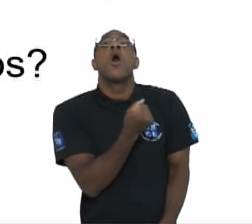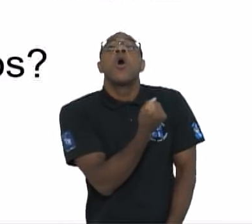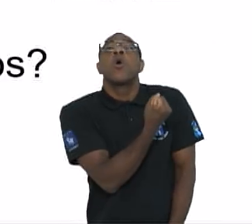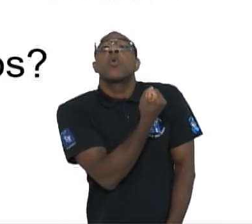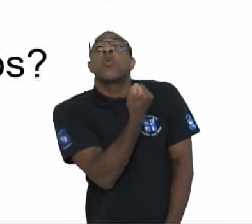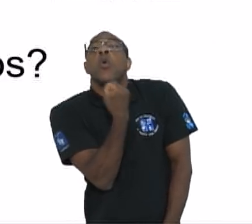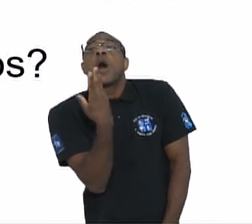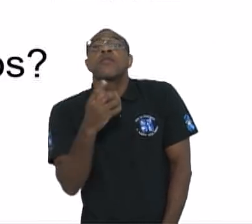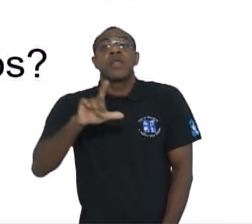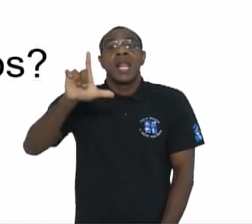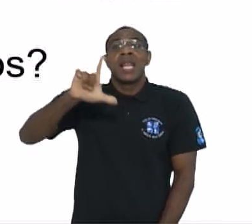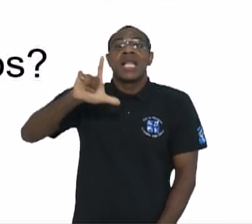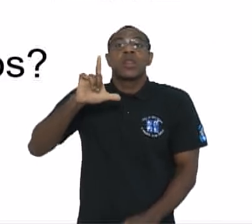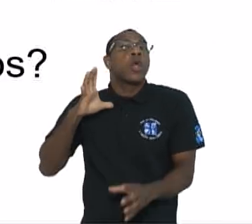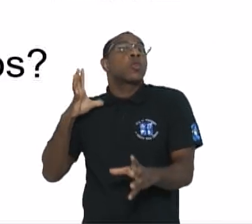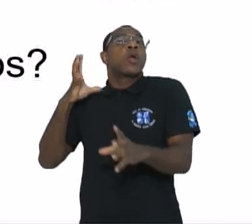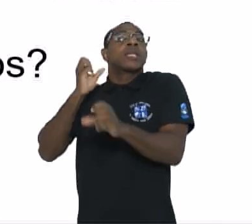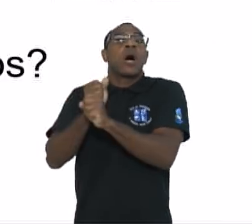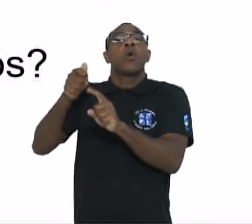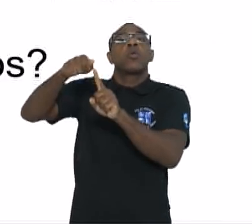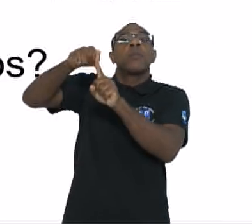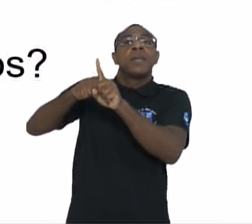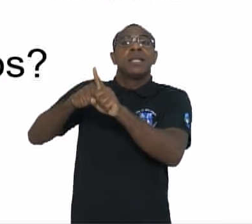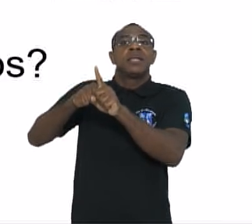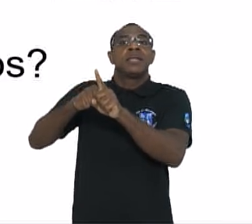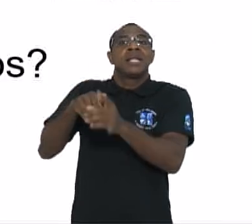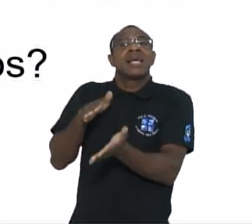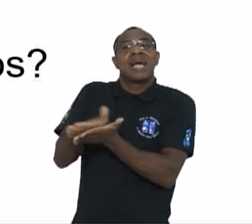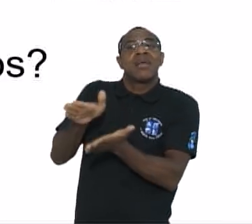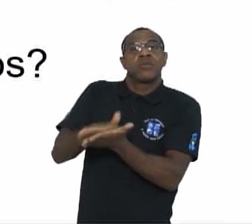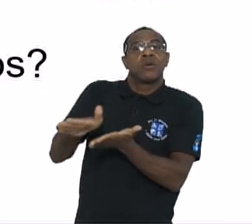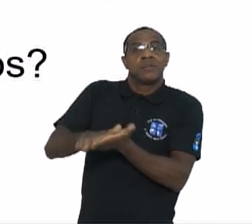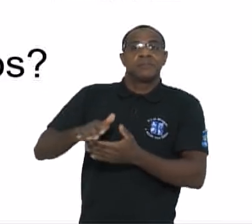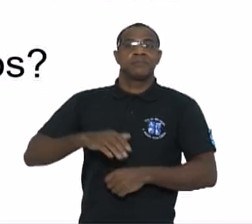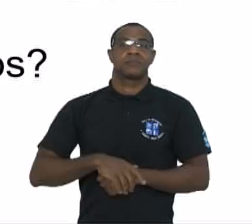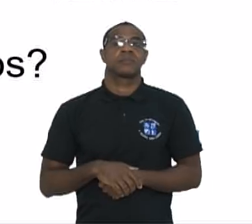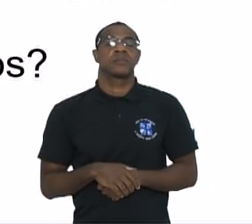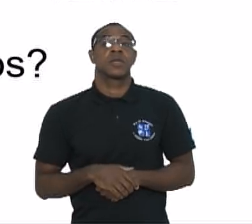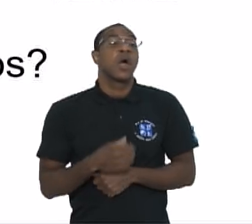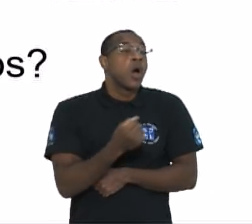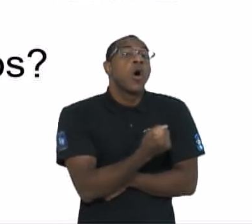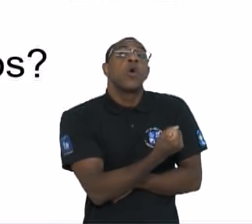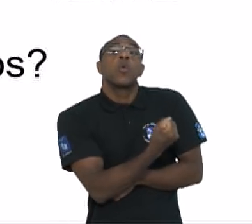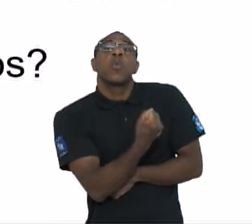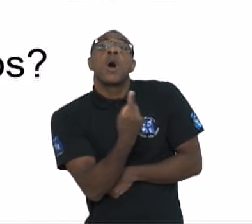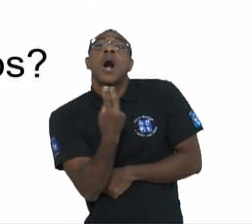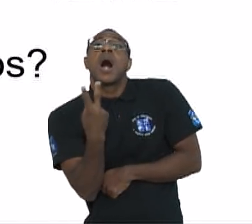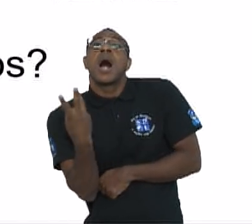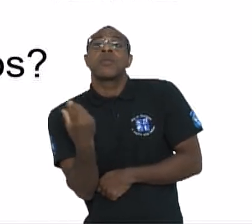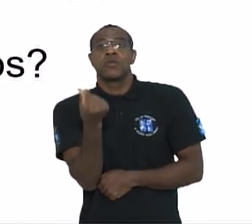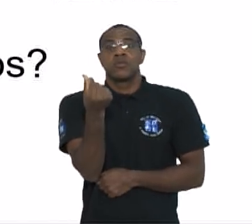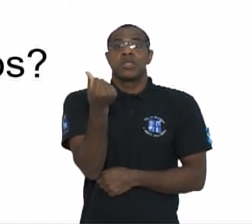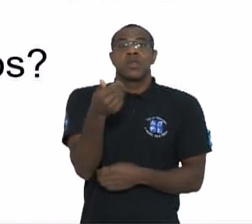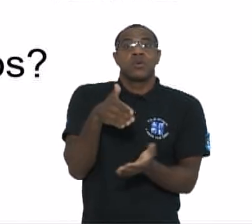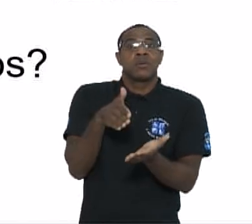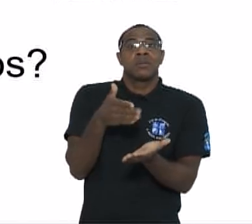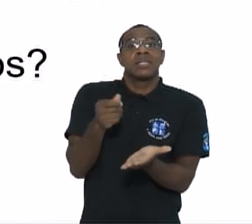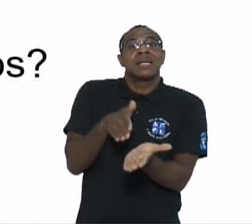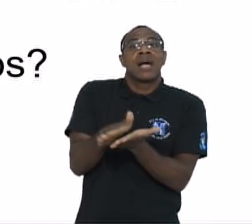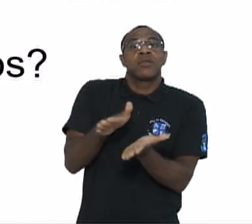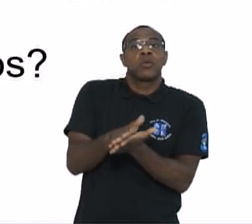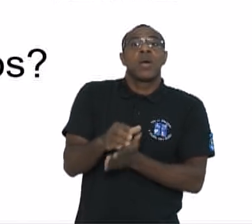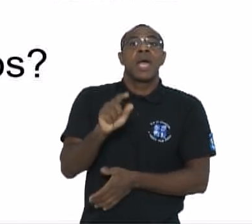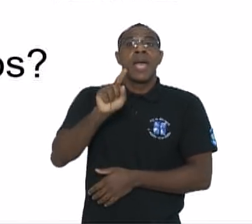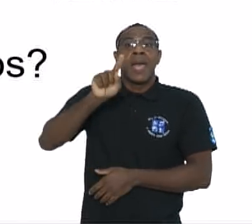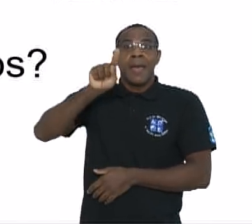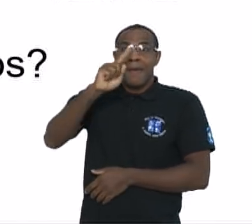gastos? Qual é o seu custo no consumo em 1000 litros? Qual é a média